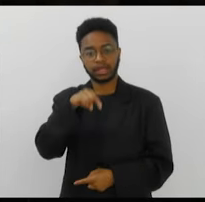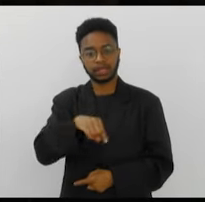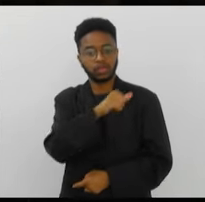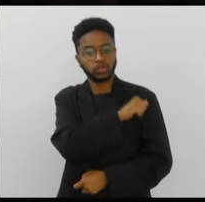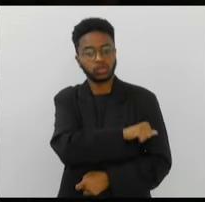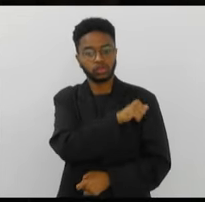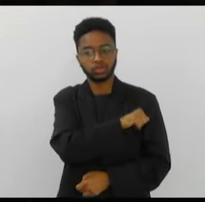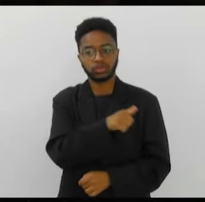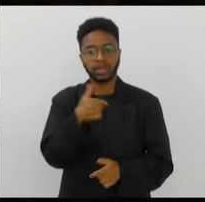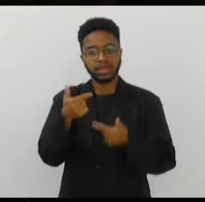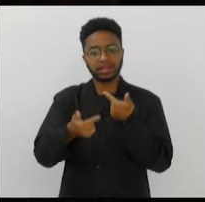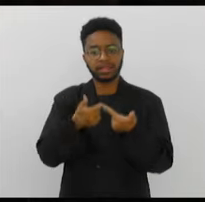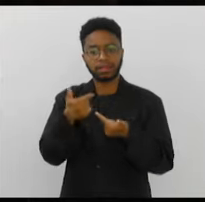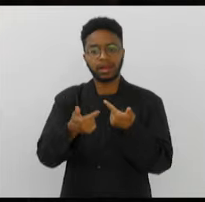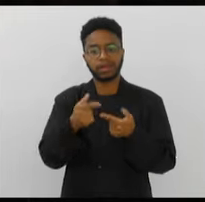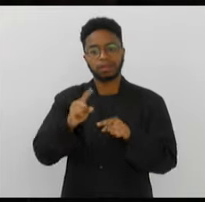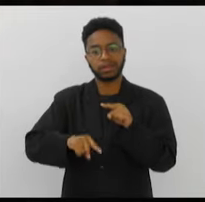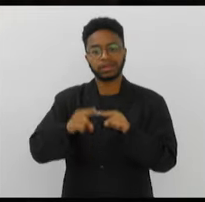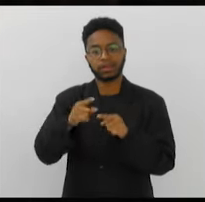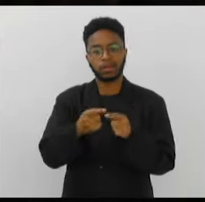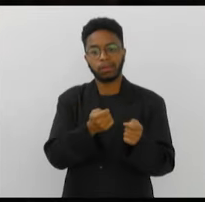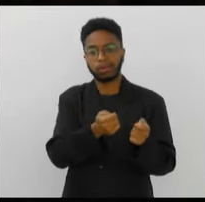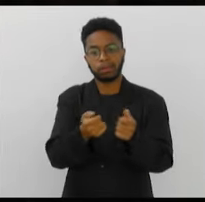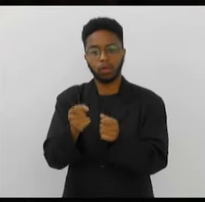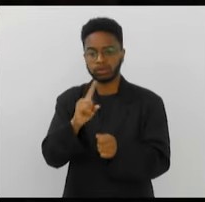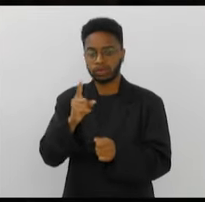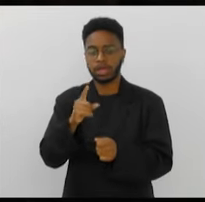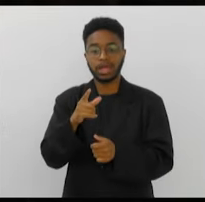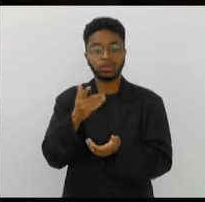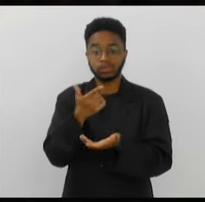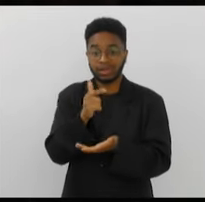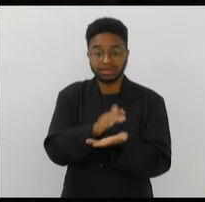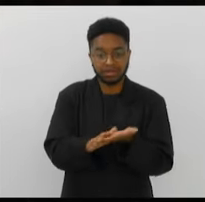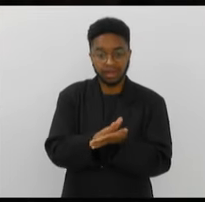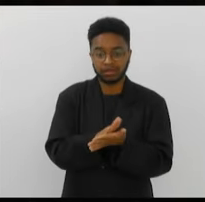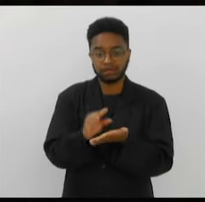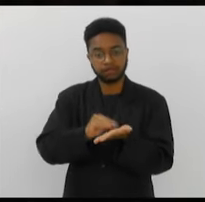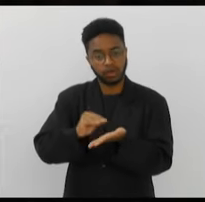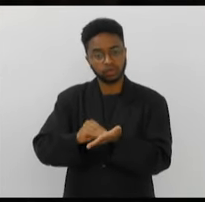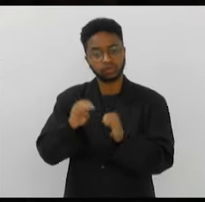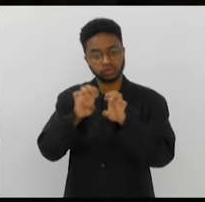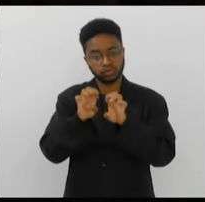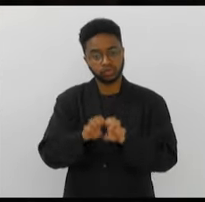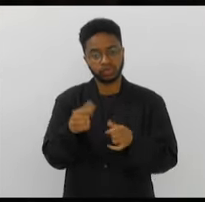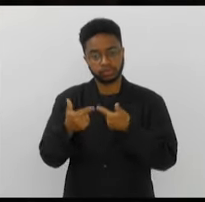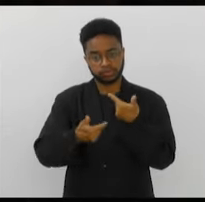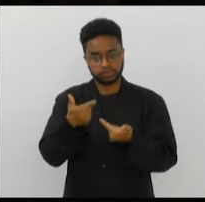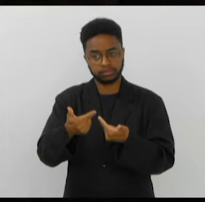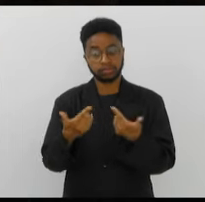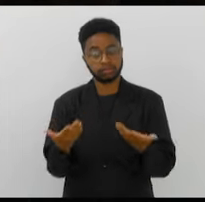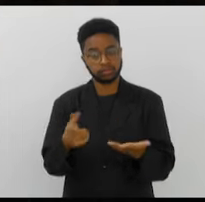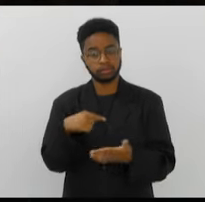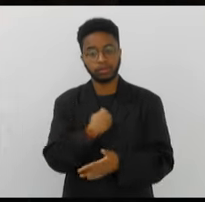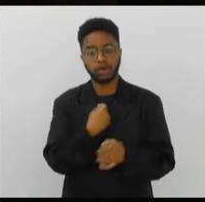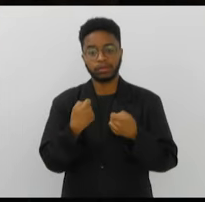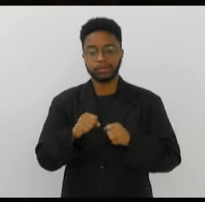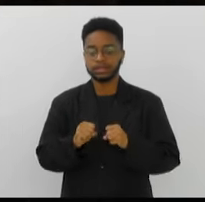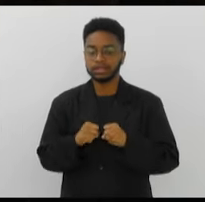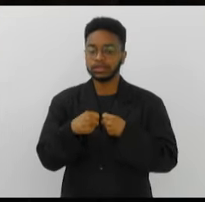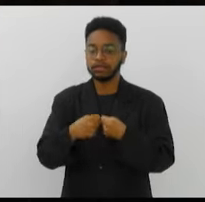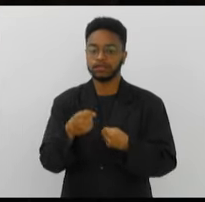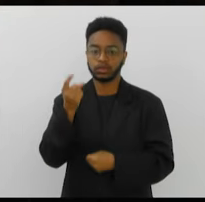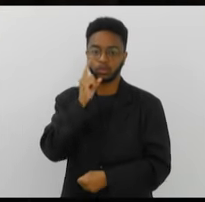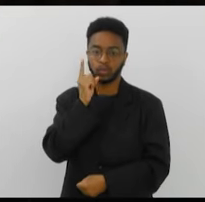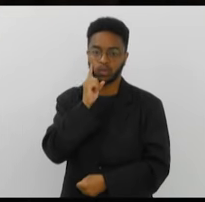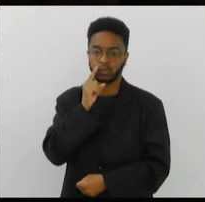meios... escassos não, trabalha com meios inexistentes. Nós sabemos que não tem estrutura nenhuma para trabalhar. Então nós temos que aqui defender dioturnamente